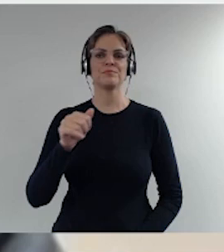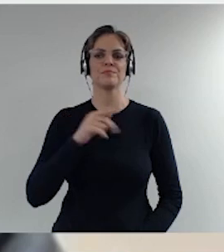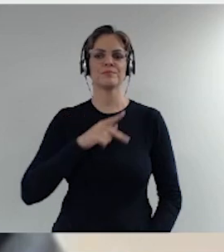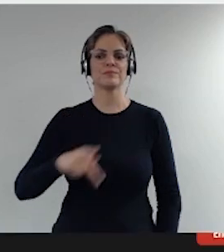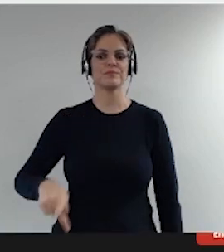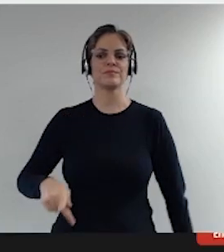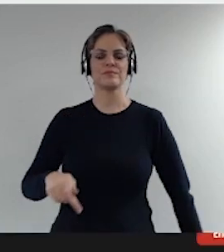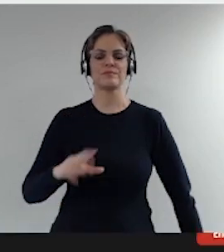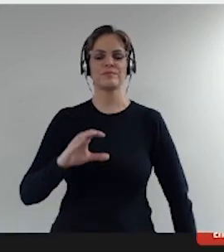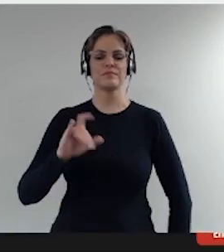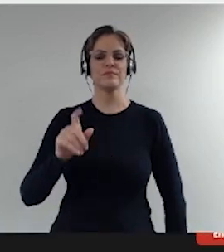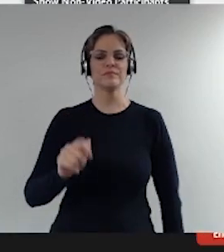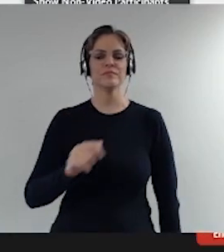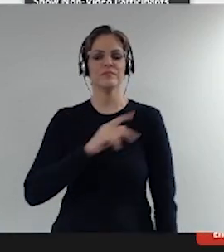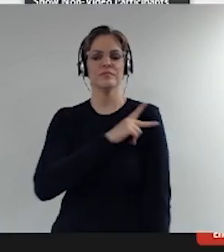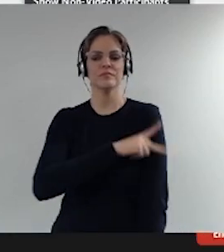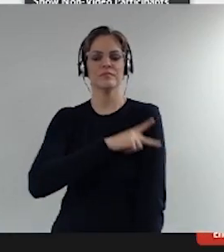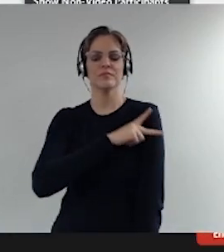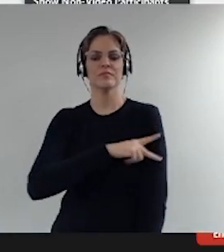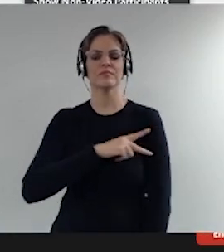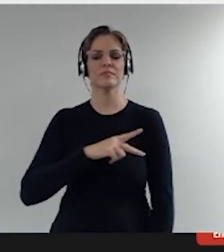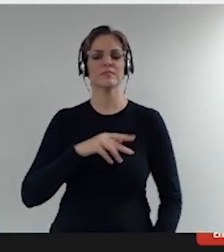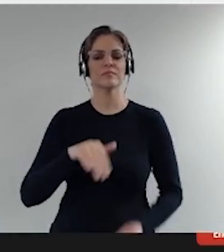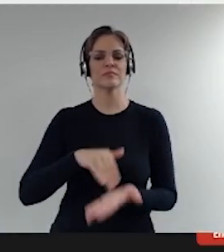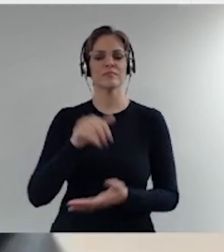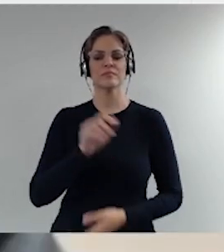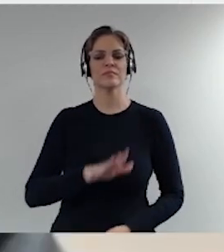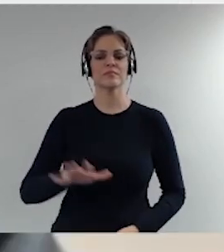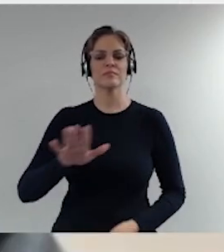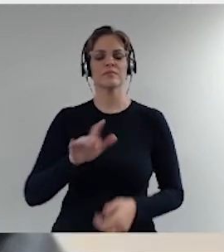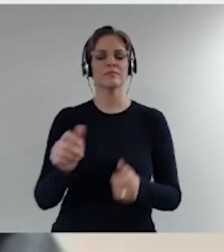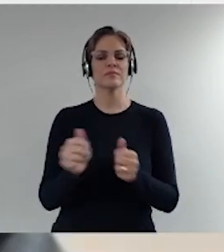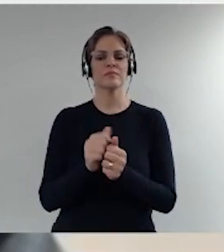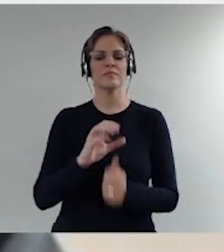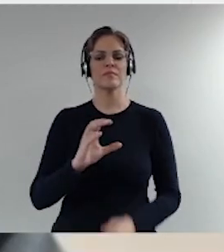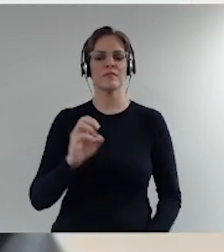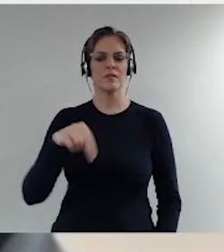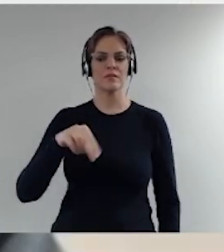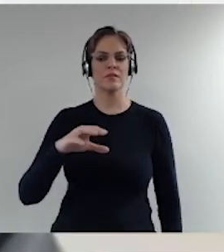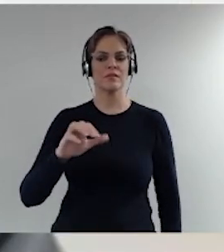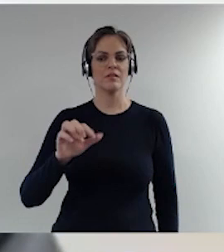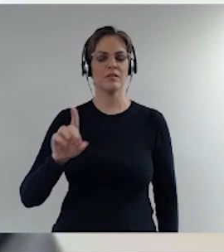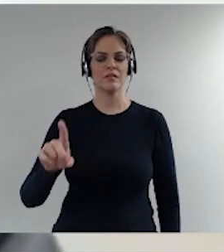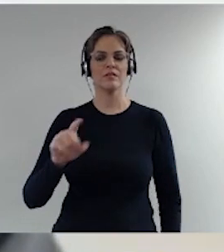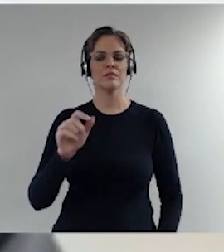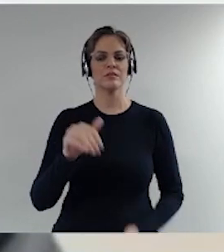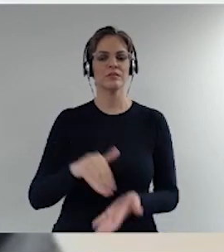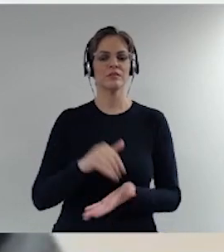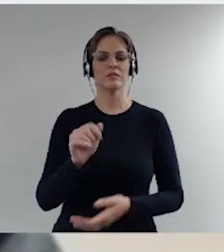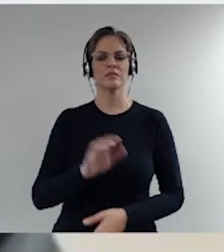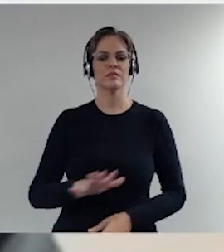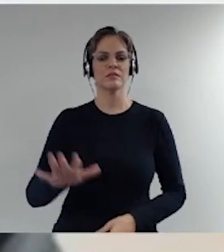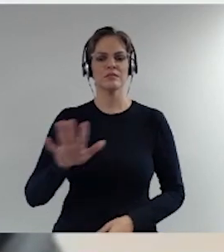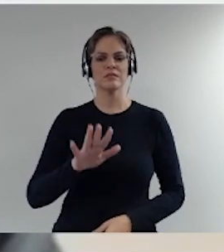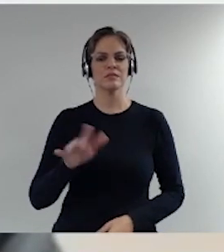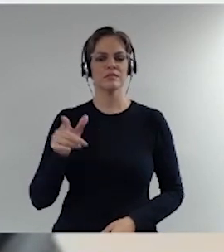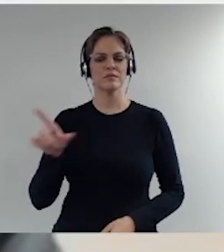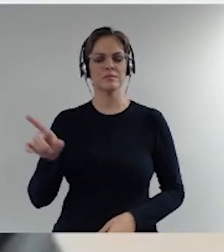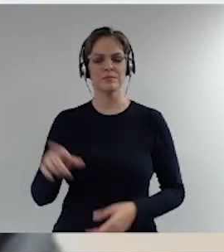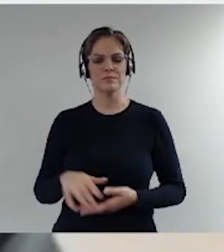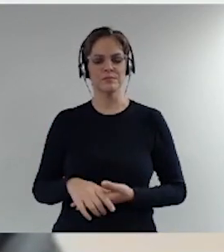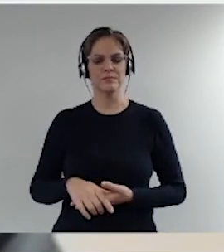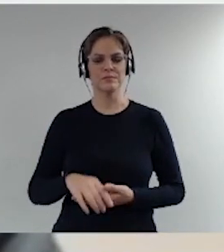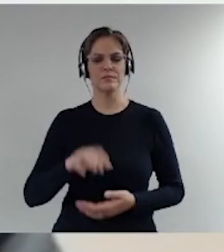Caixa de Assistência da OAB do Piauí, secretária-geral adjunto do CONCAD, secretária-geral do FIDA.